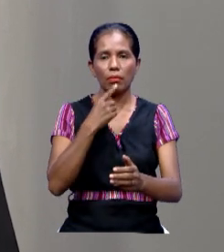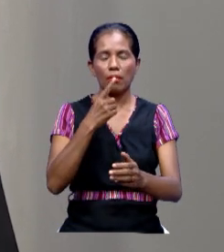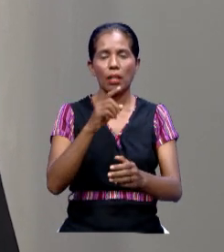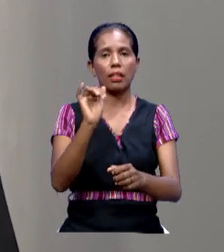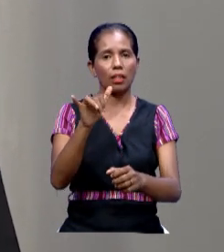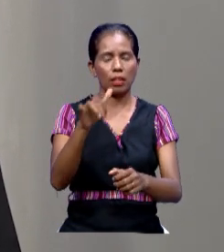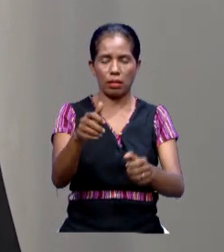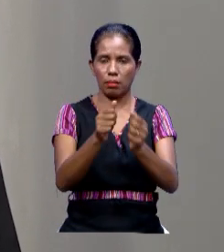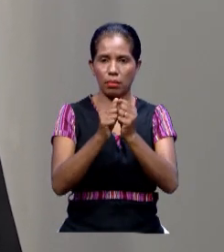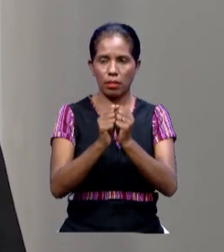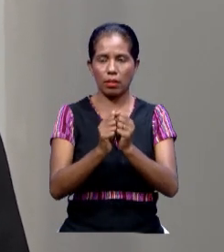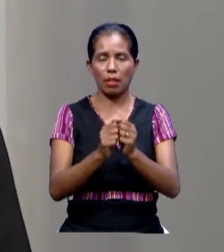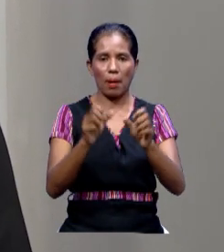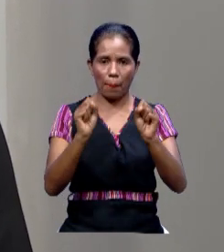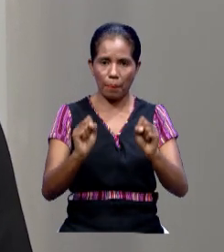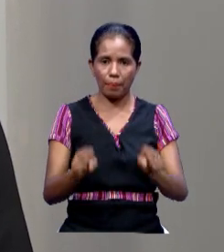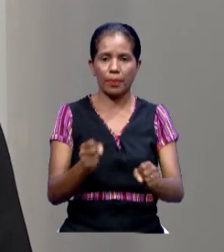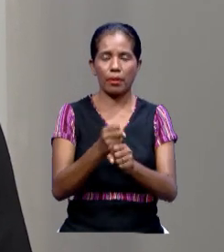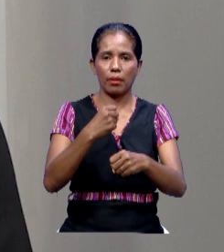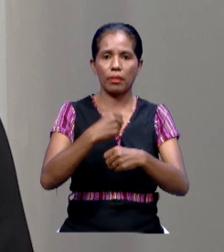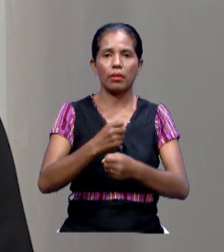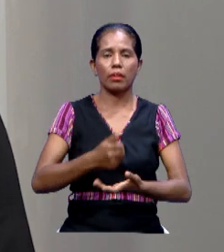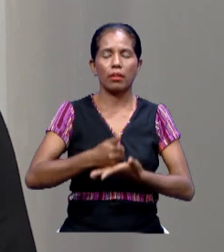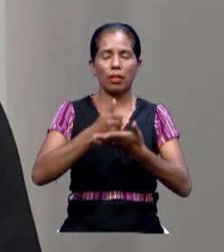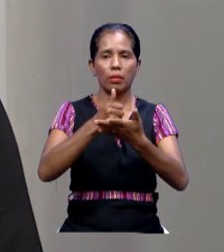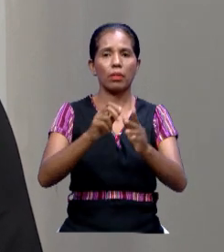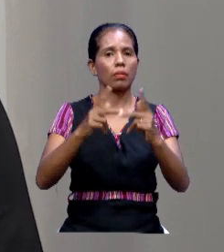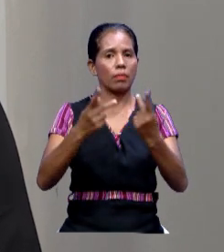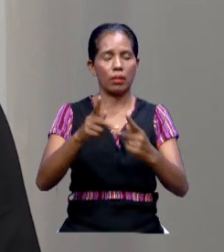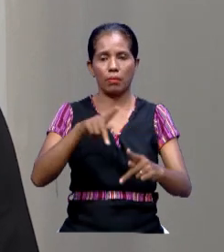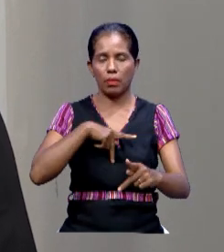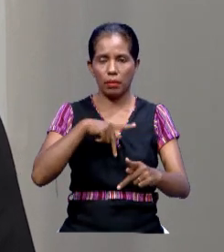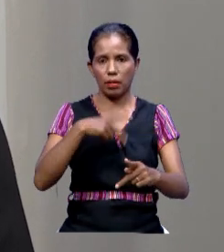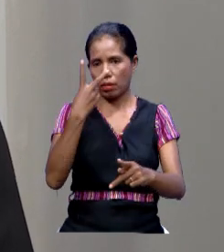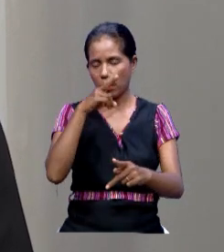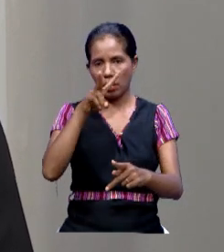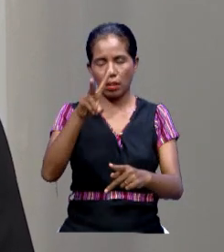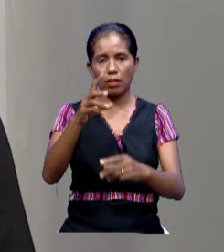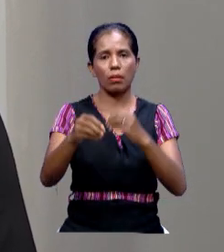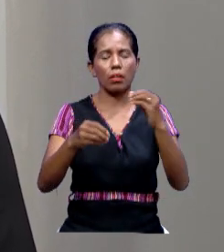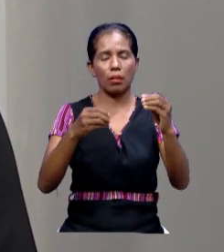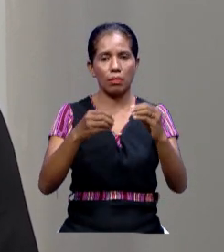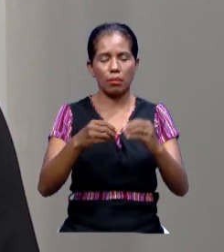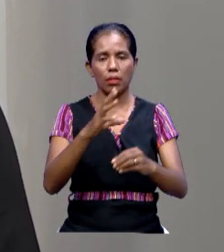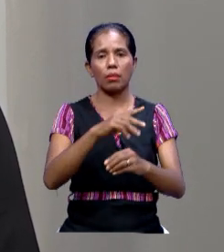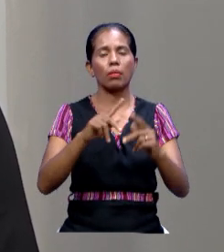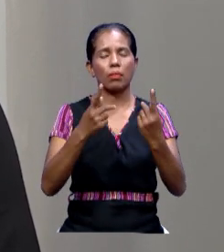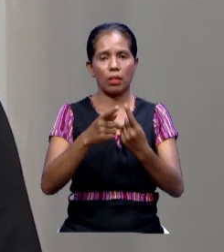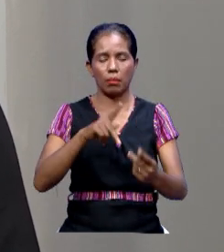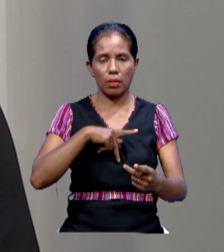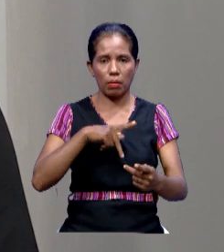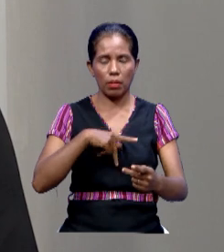concordo sira nebe maka bele halo para atu fasilita setor privado atu haremos konaba isu sira nebe ma setor privado ho